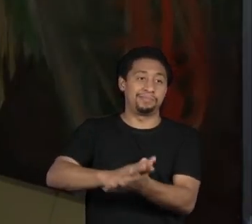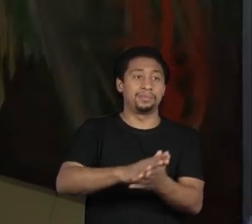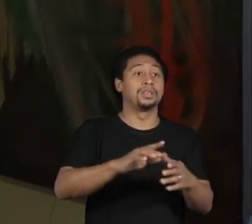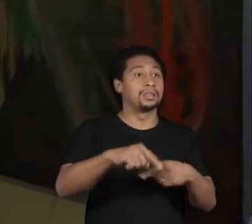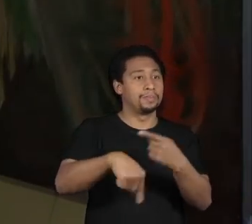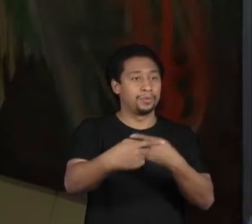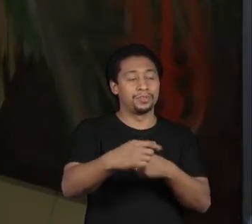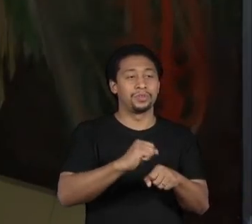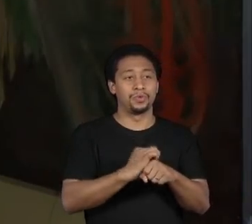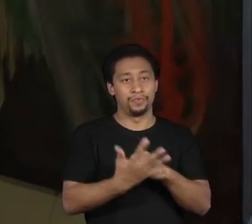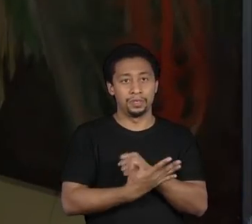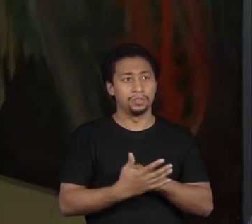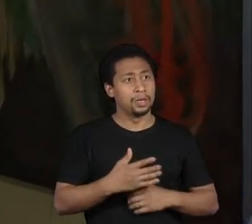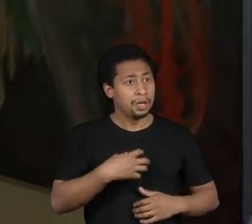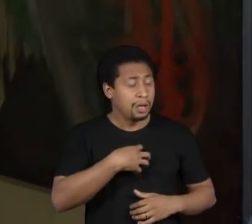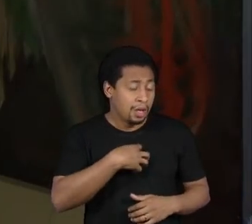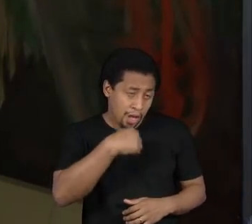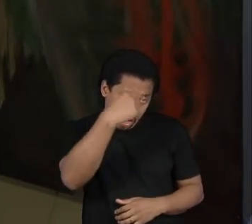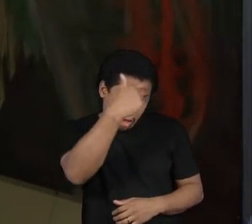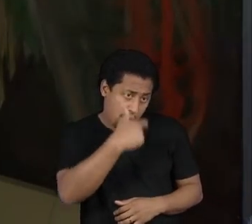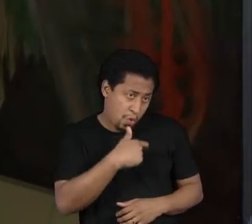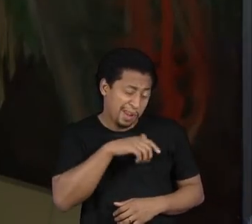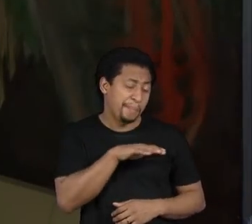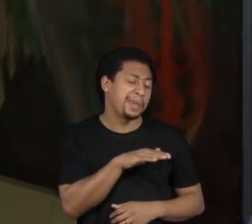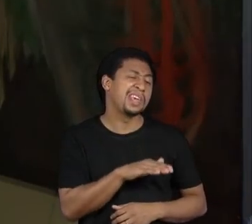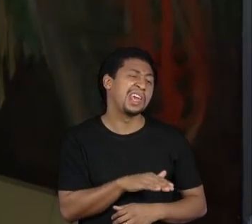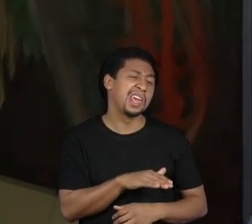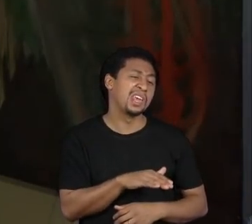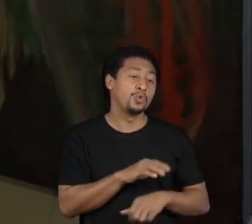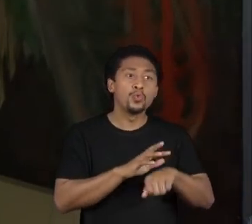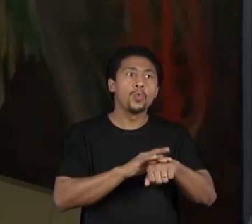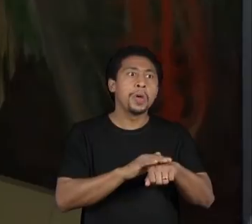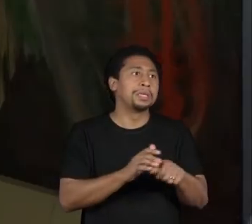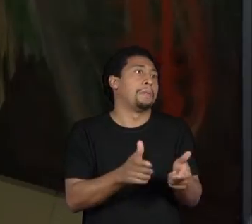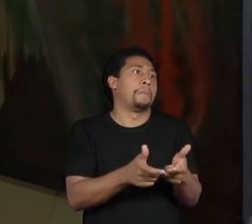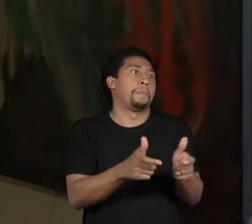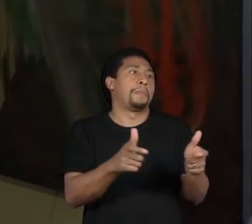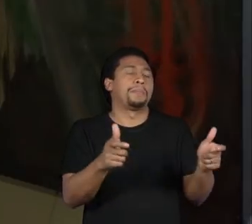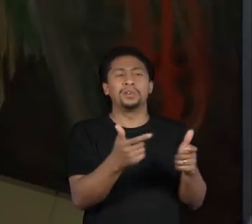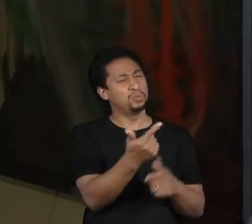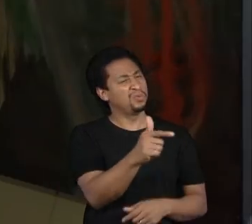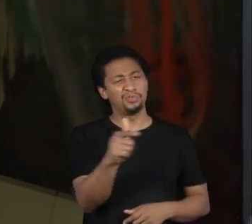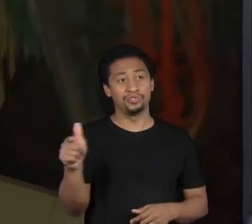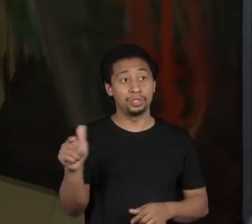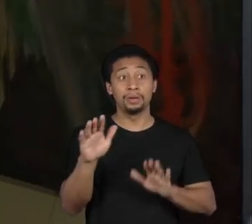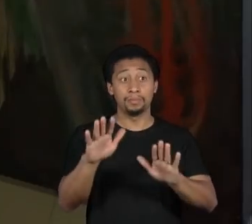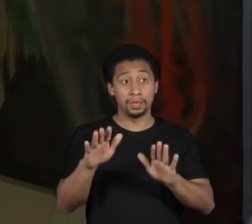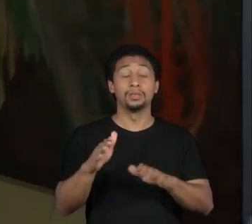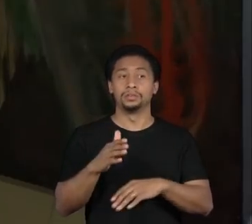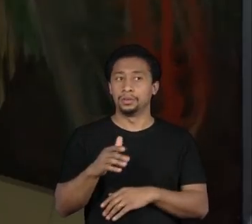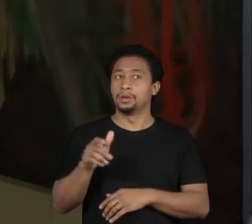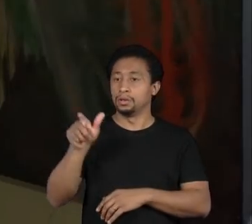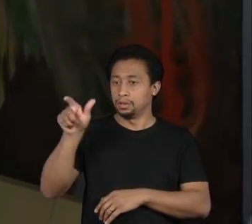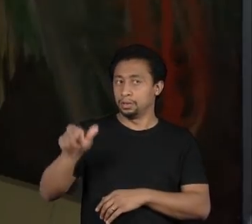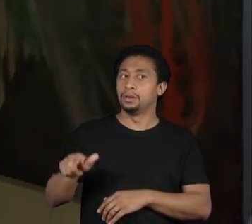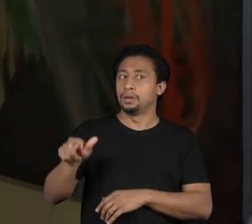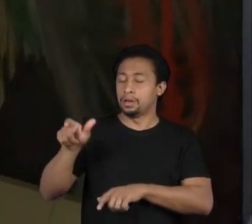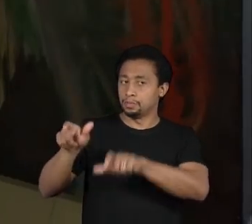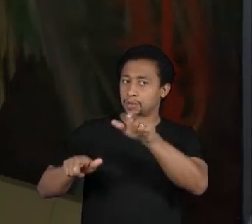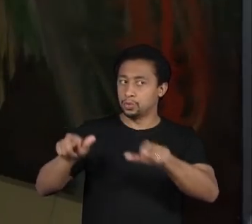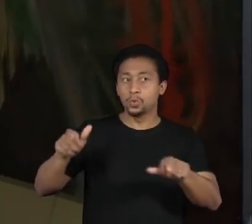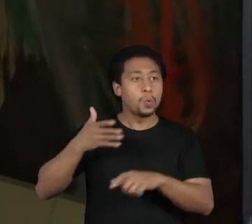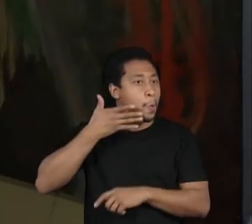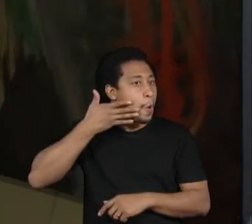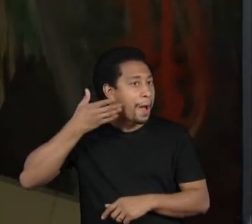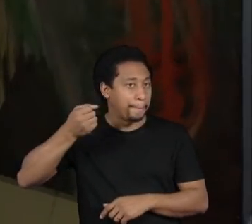Eu era pequeno. Naquele tempo não tinha tanta doença como hoje tem. O homem branco saía da cidade e levava a doença no